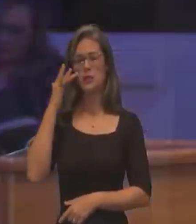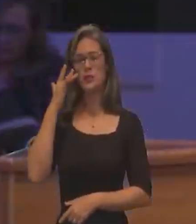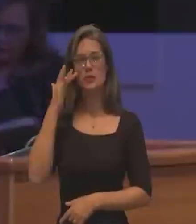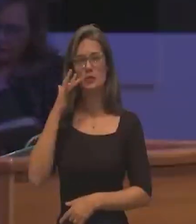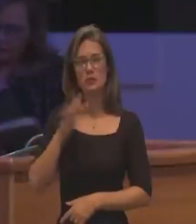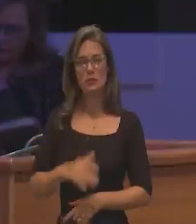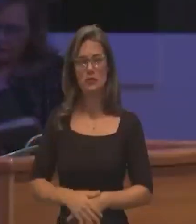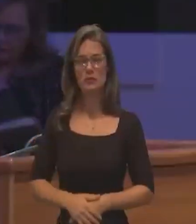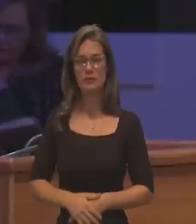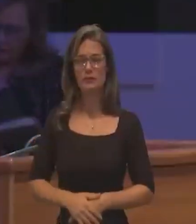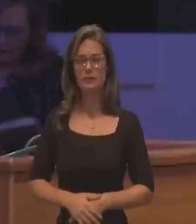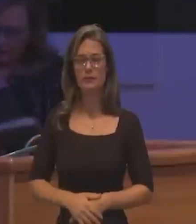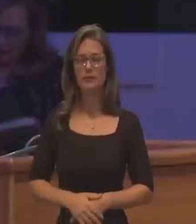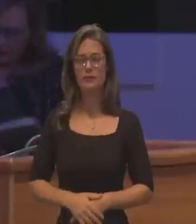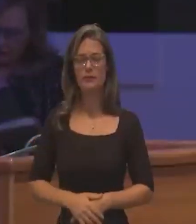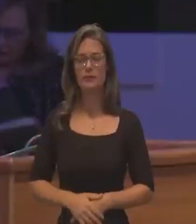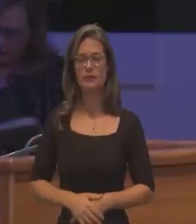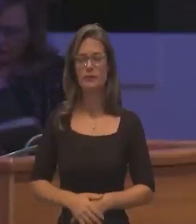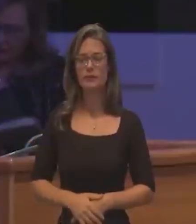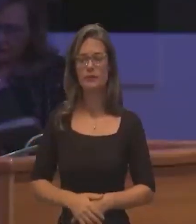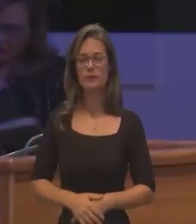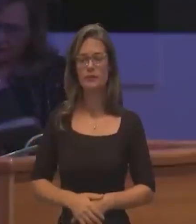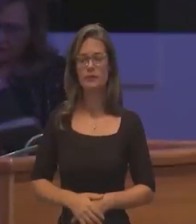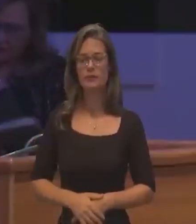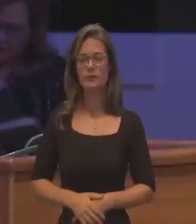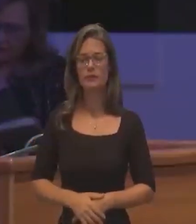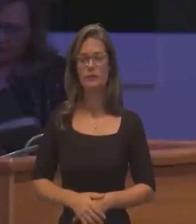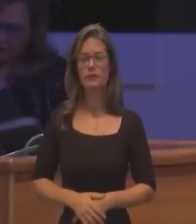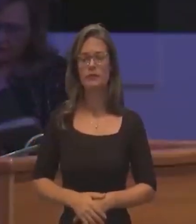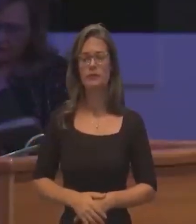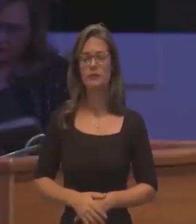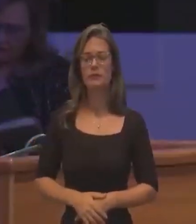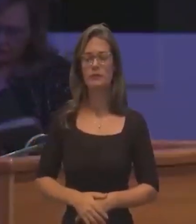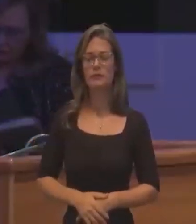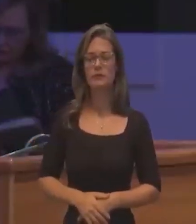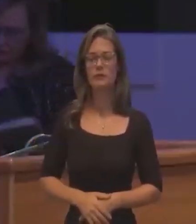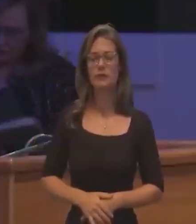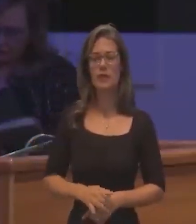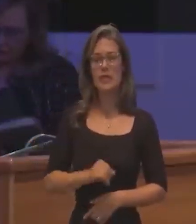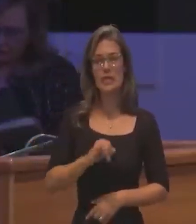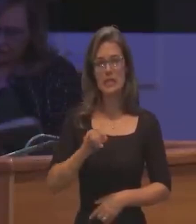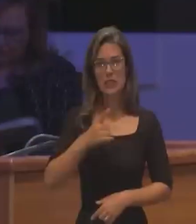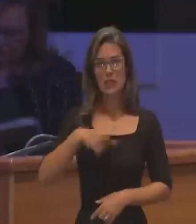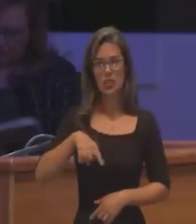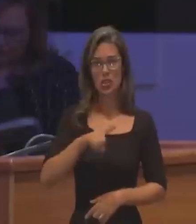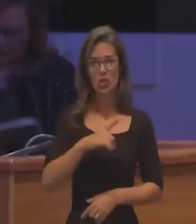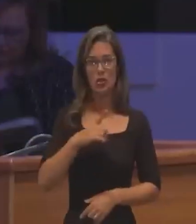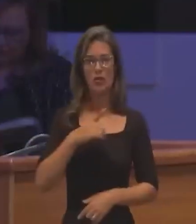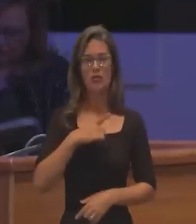Mas se gememos nesse corpo, que possamos gemer nessa convicção